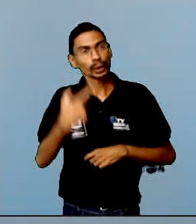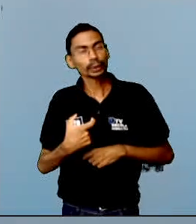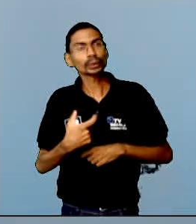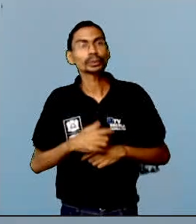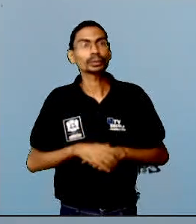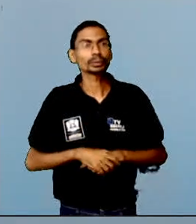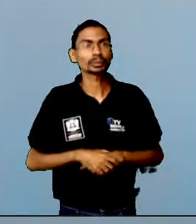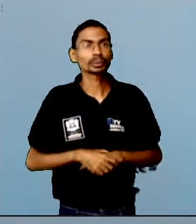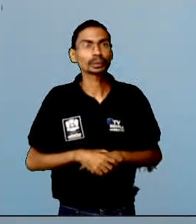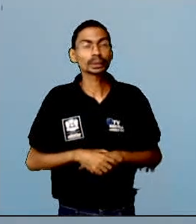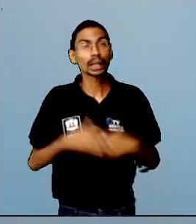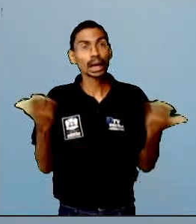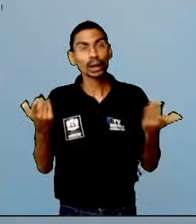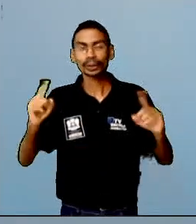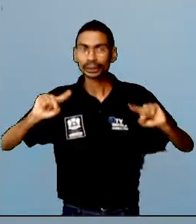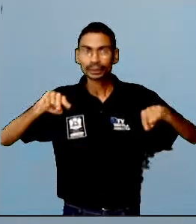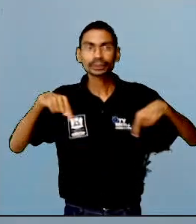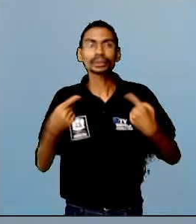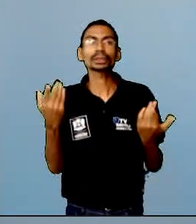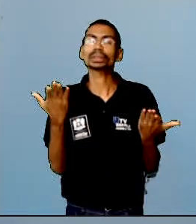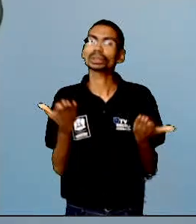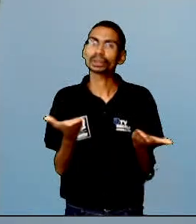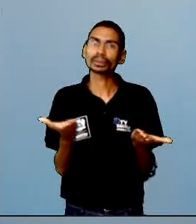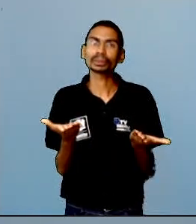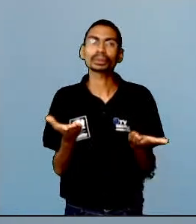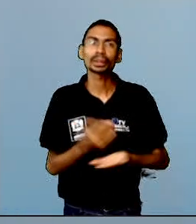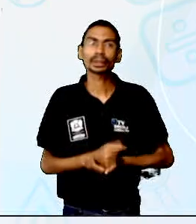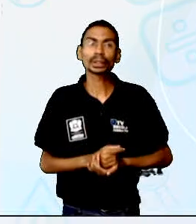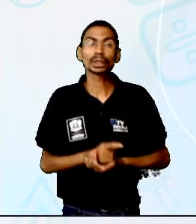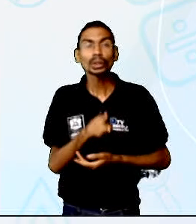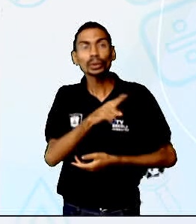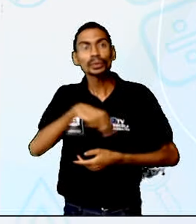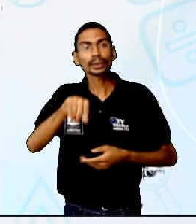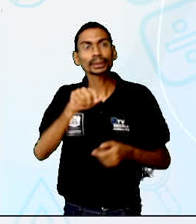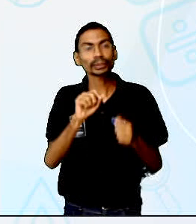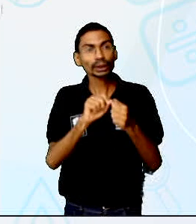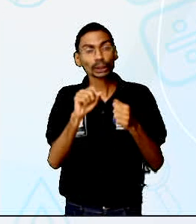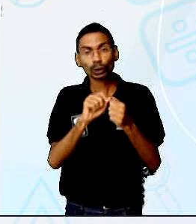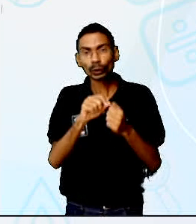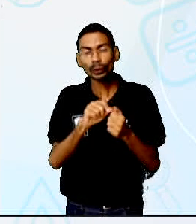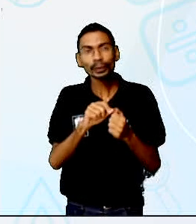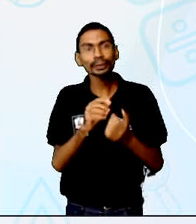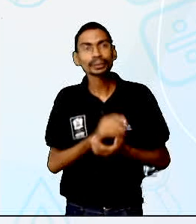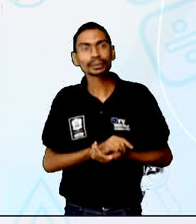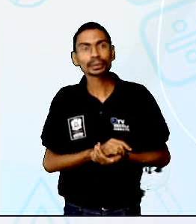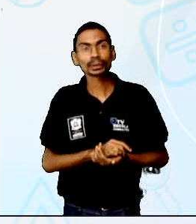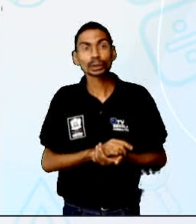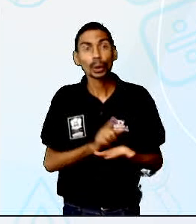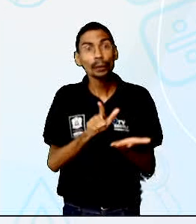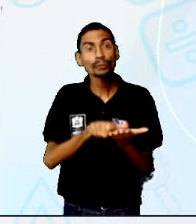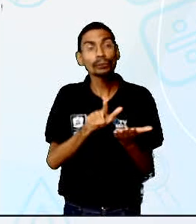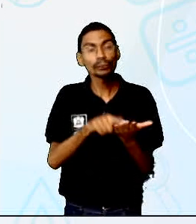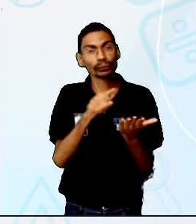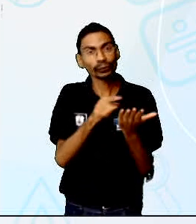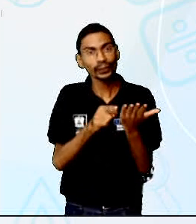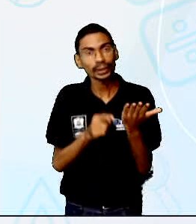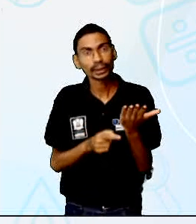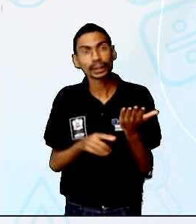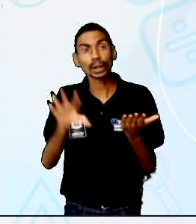Agora a hora do desafio. O que é que vocês vão fazer? Numa folha de caderno, você vai desenhar ou